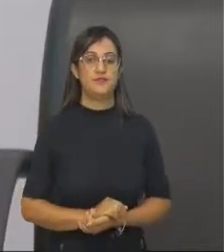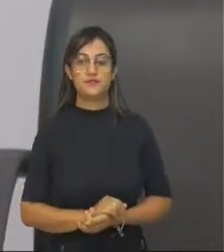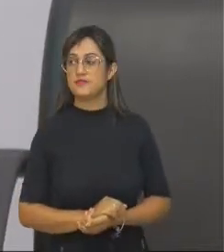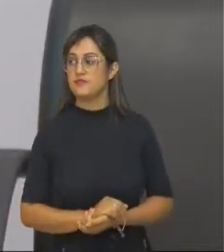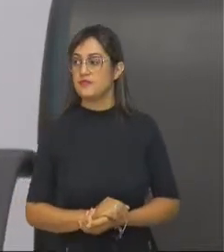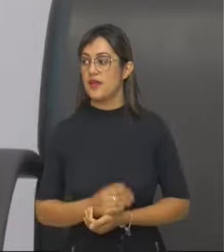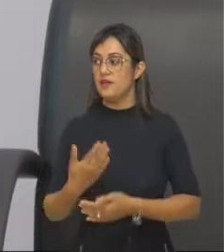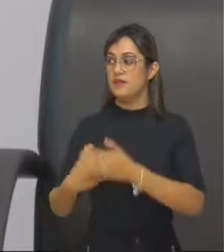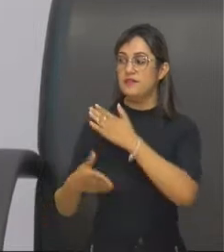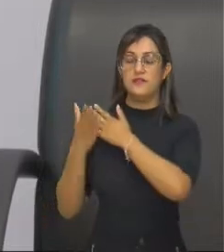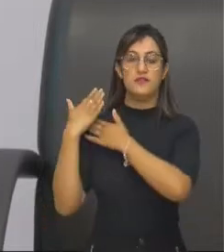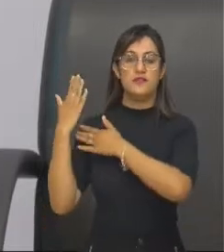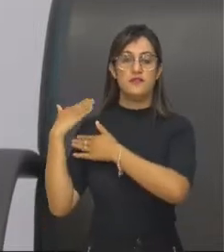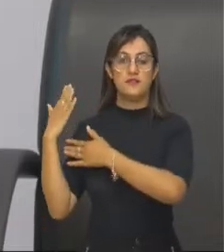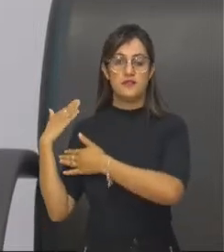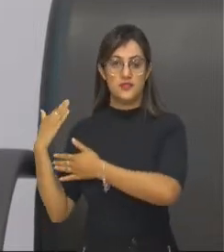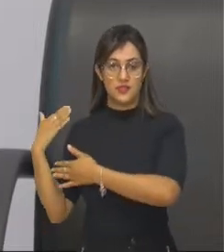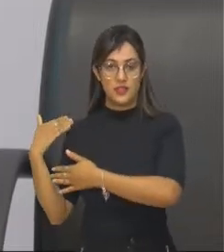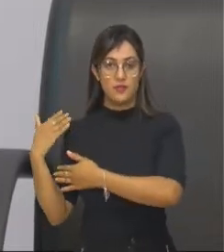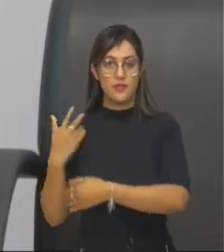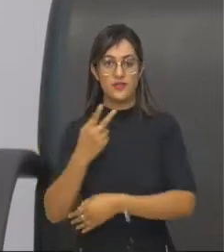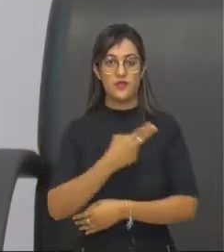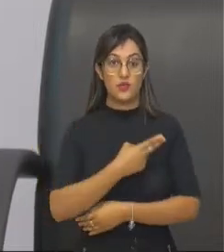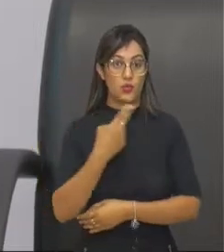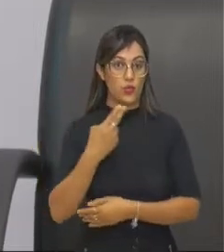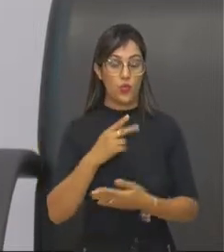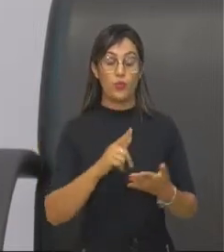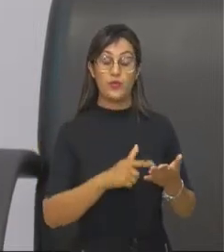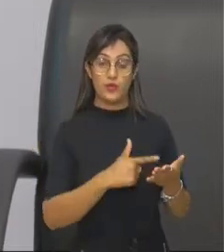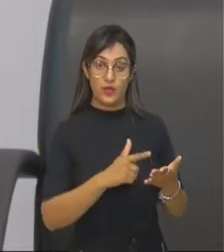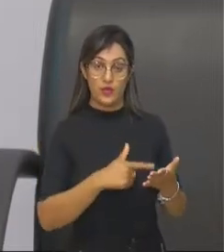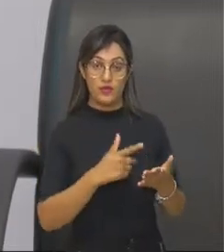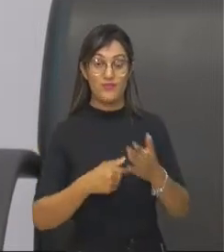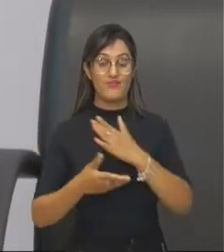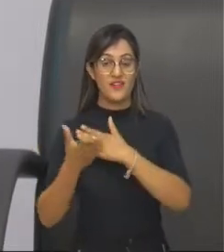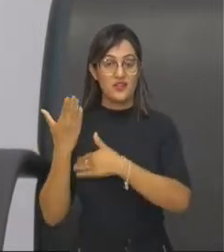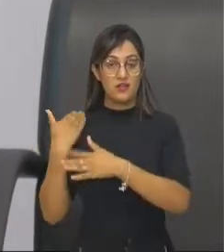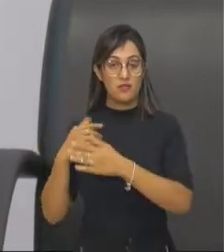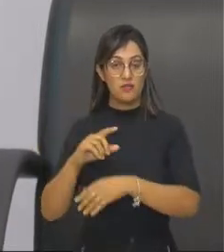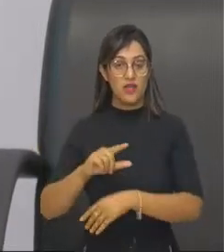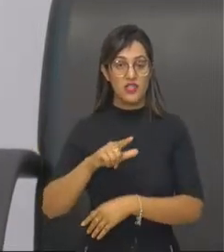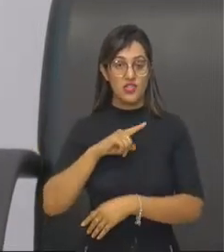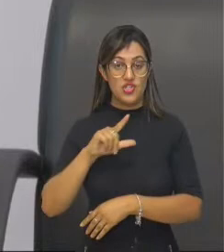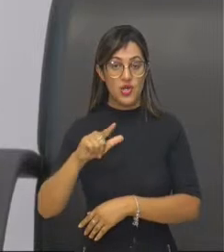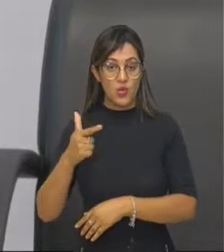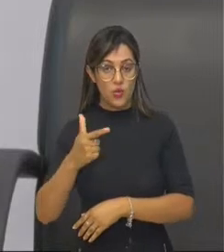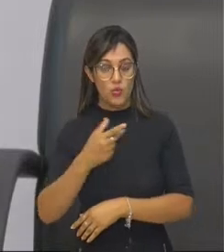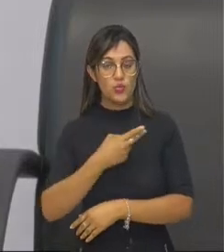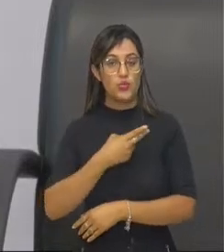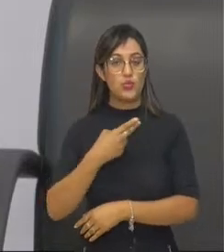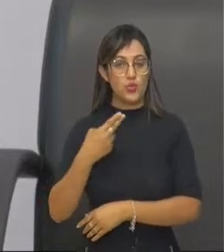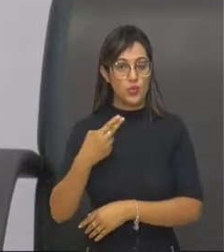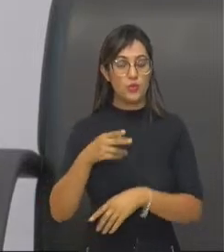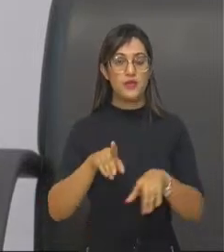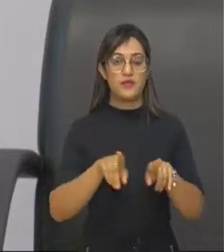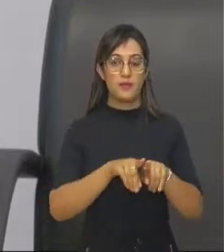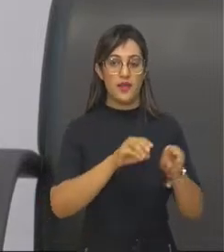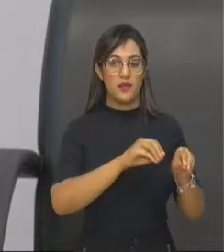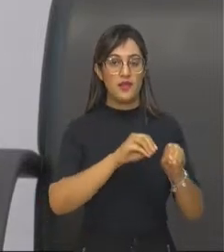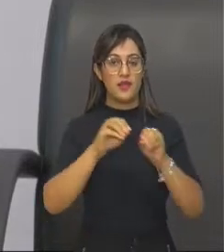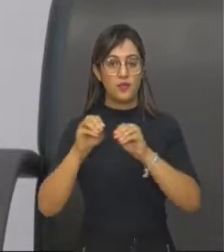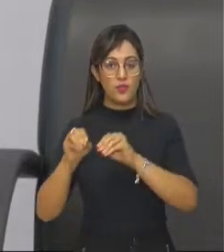Antigamente, quando ele lançou esse livro, esse não era o nome do livro. Antigamente era um outro nome, né? E ele mudou para